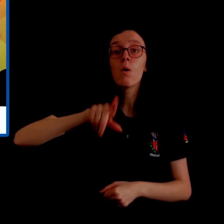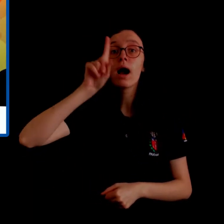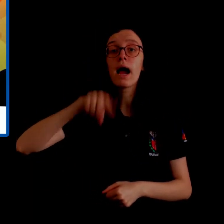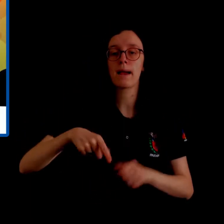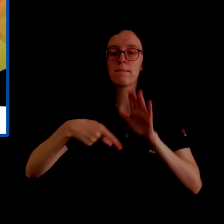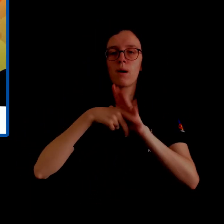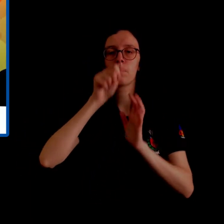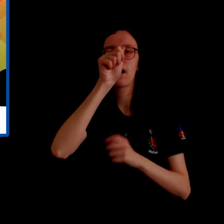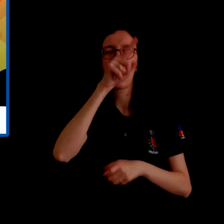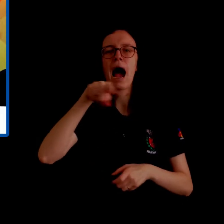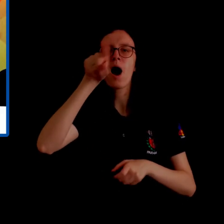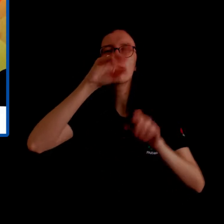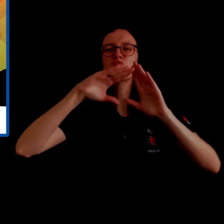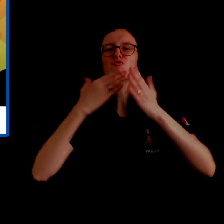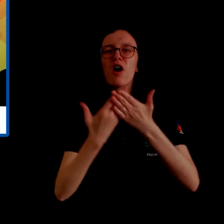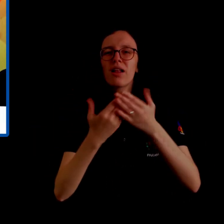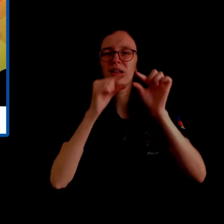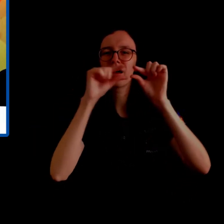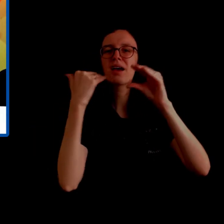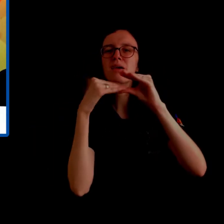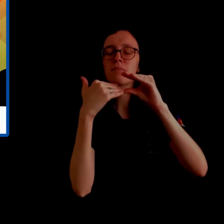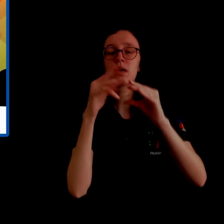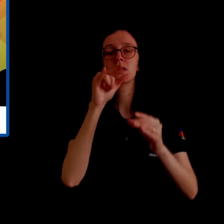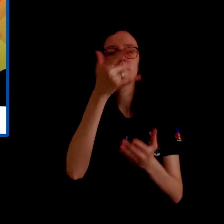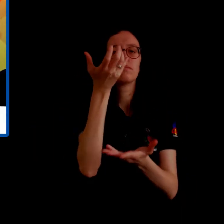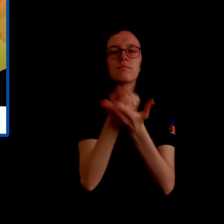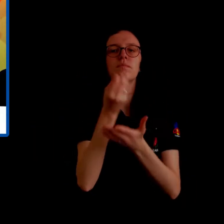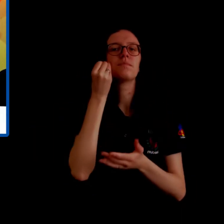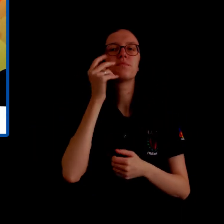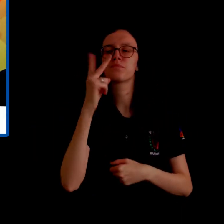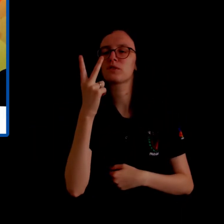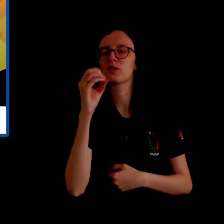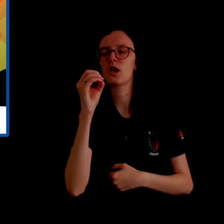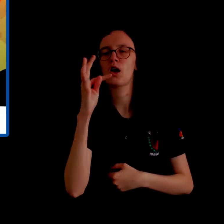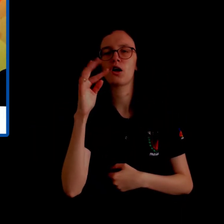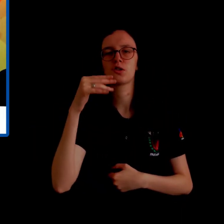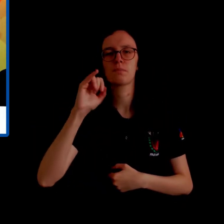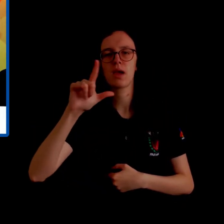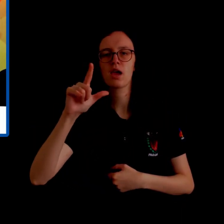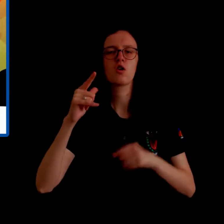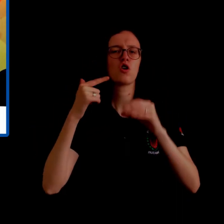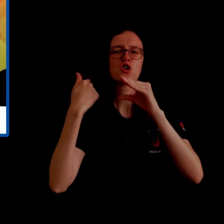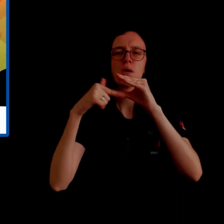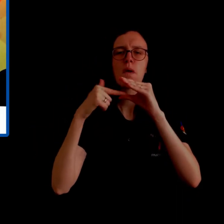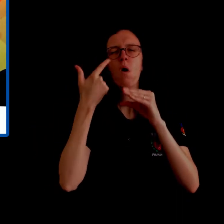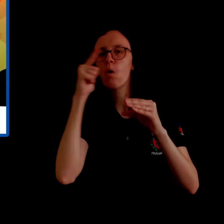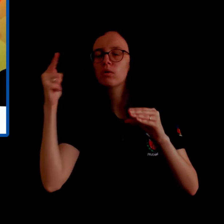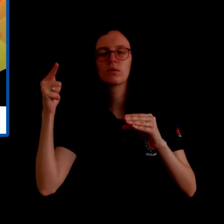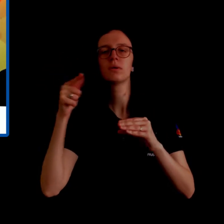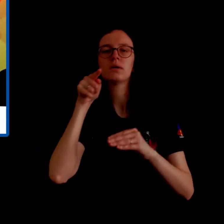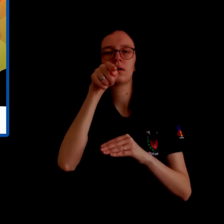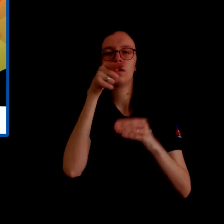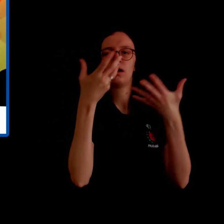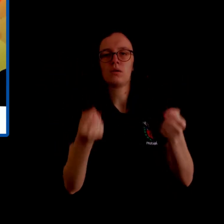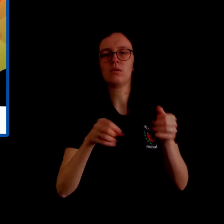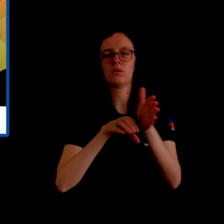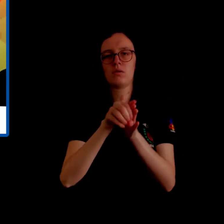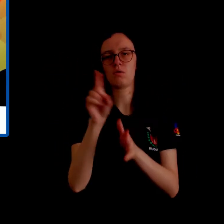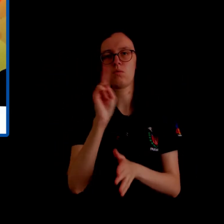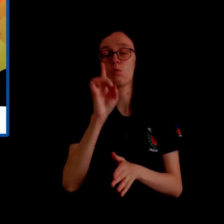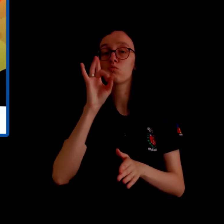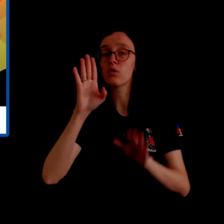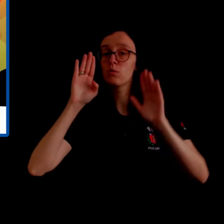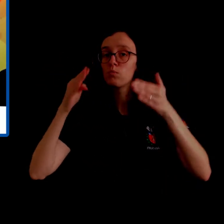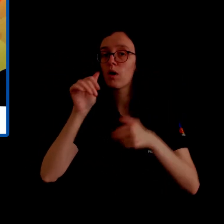@escola. Tá? Então, hoje, se você tentar cadastrar um aluno com um Hotmail, com Gmail, com qualquer outra coisa, ele não vai aceitar. Tá? Agora,